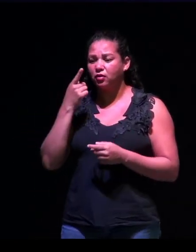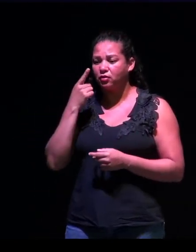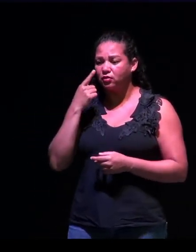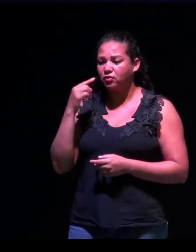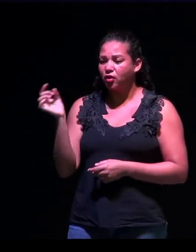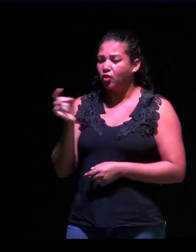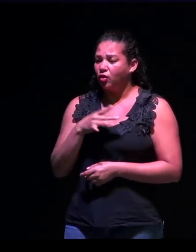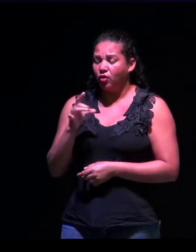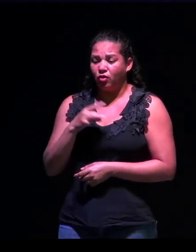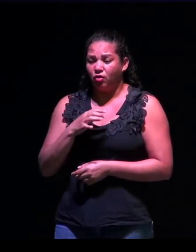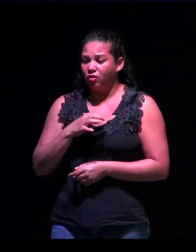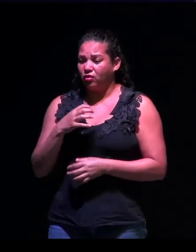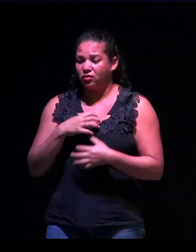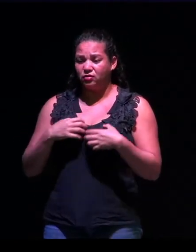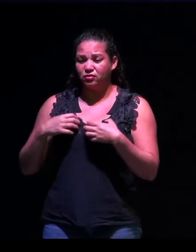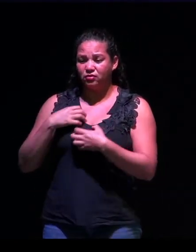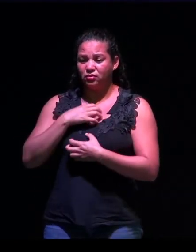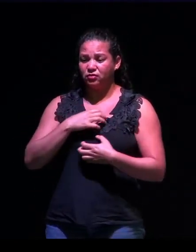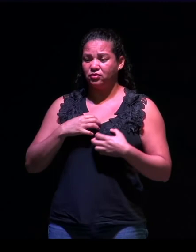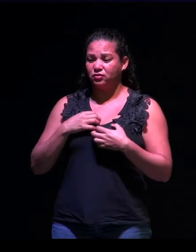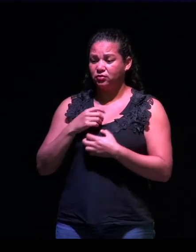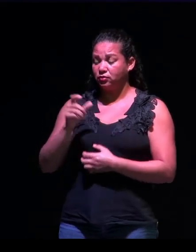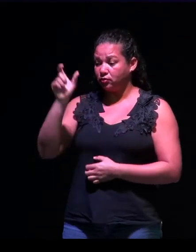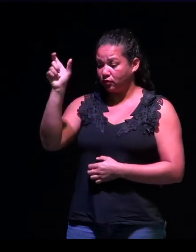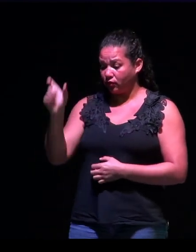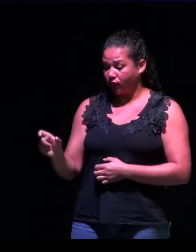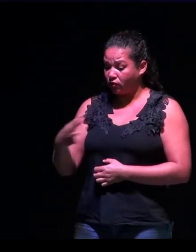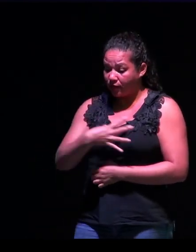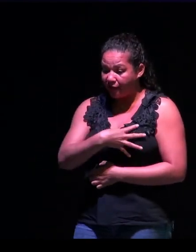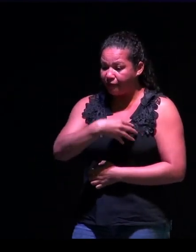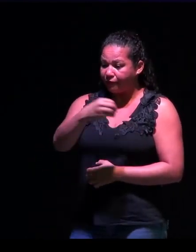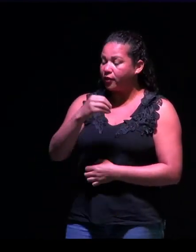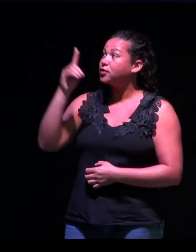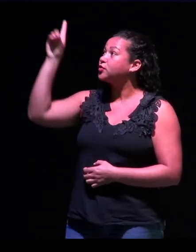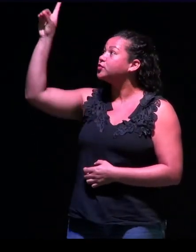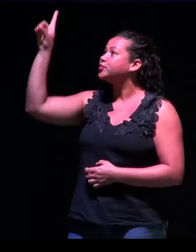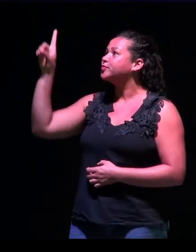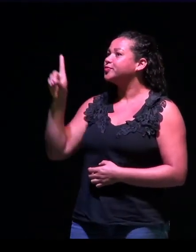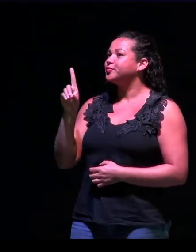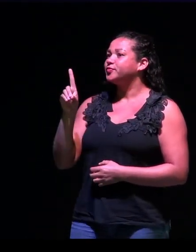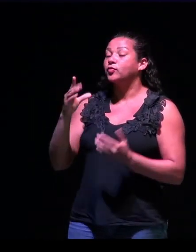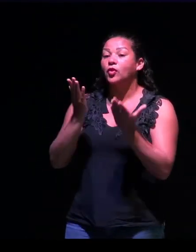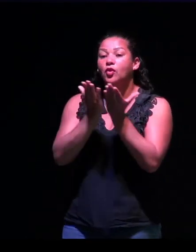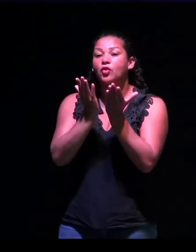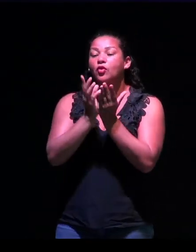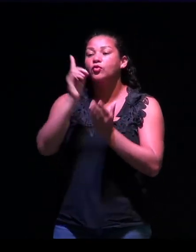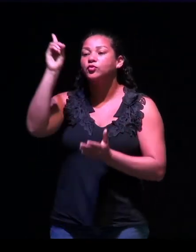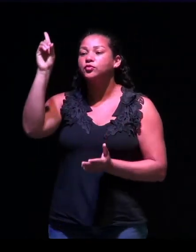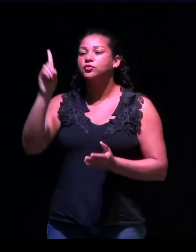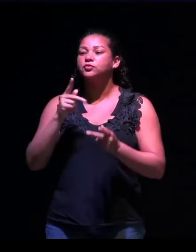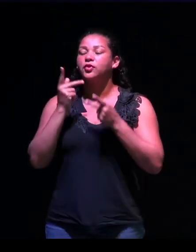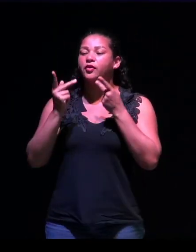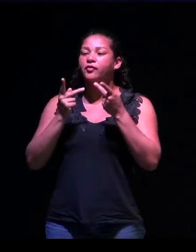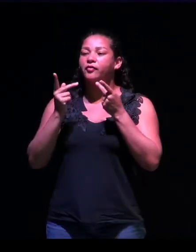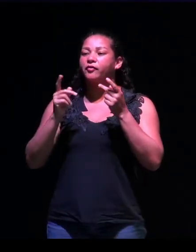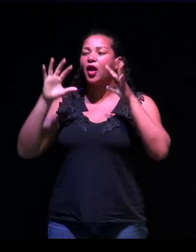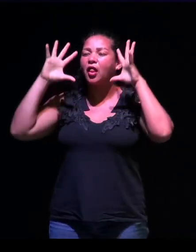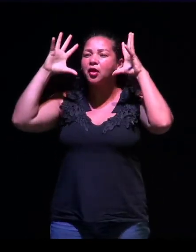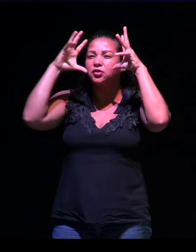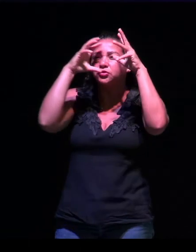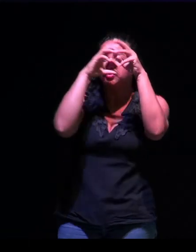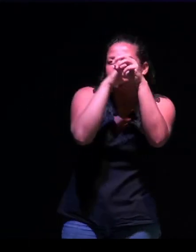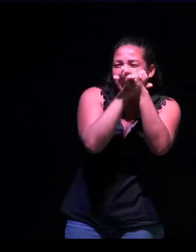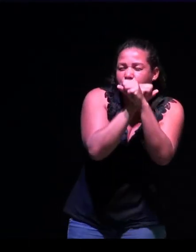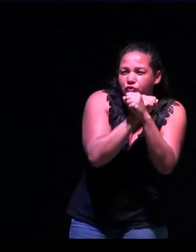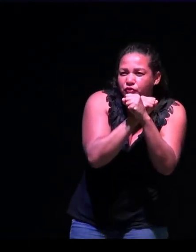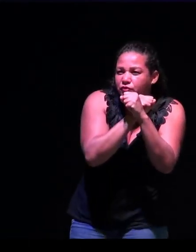e se eu tiver o número da besta? Meu irmão, se você é filho de Deus, se você nasceu de novo e anda com Deus, a Bíblia diz que vocês não estão em trevas, vocês não serão enganados,